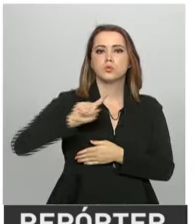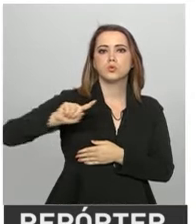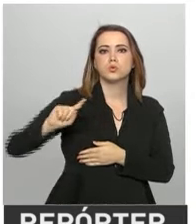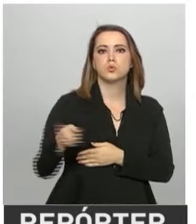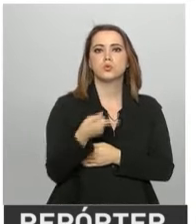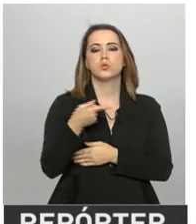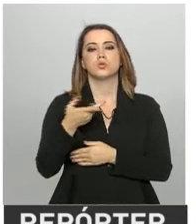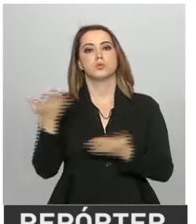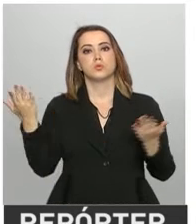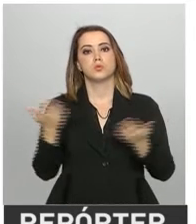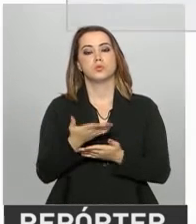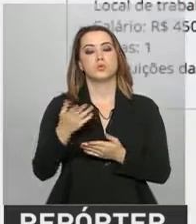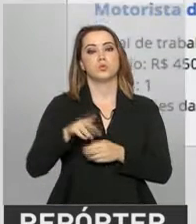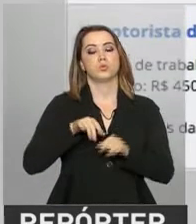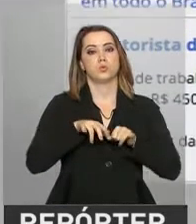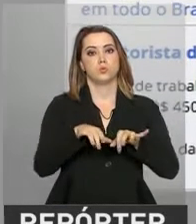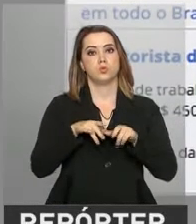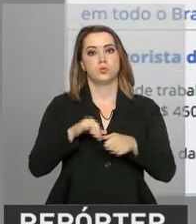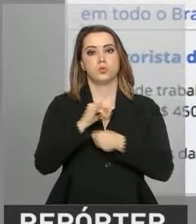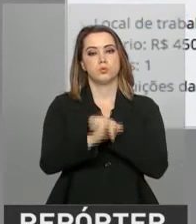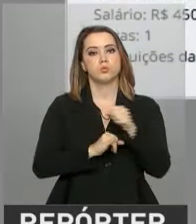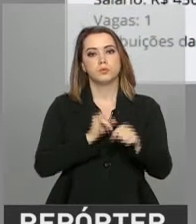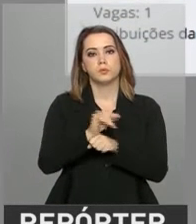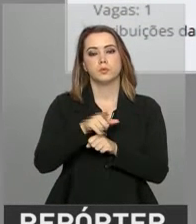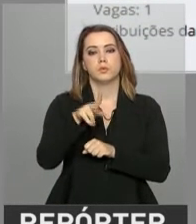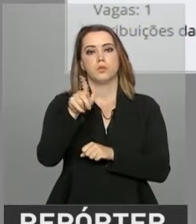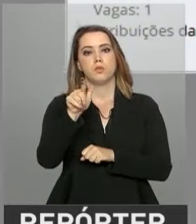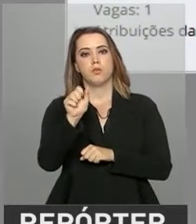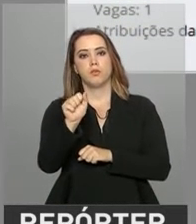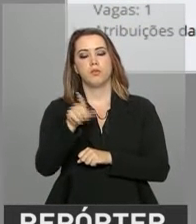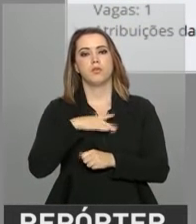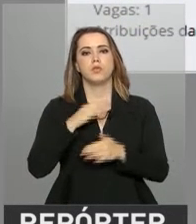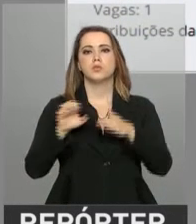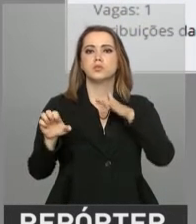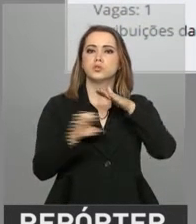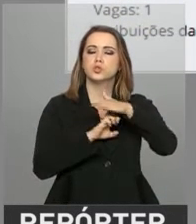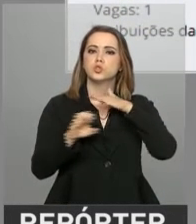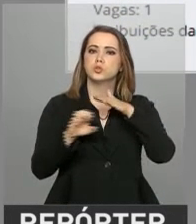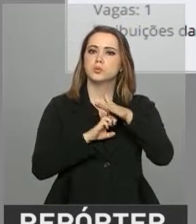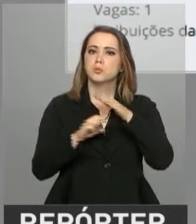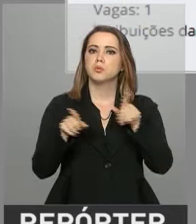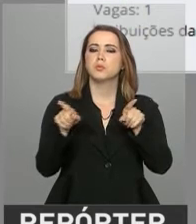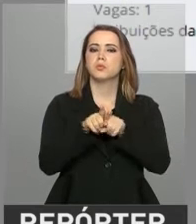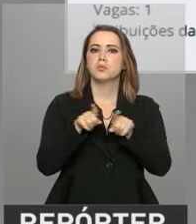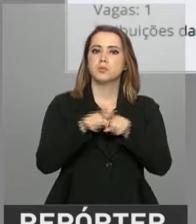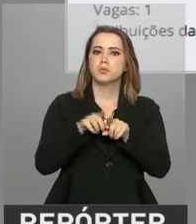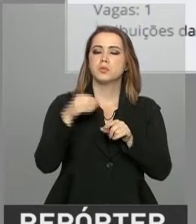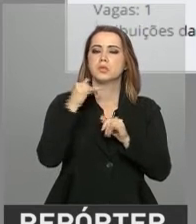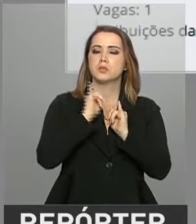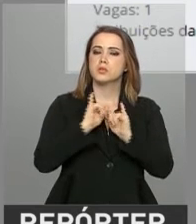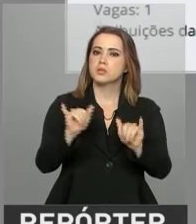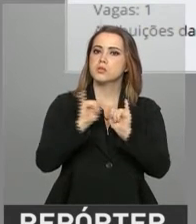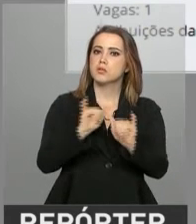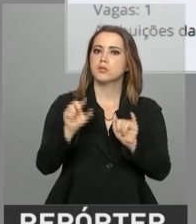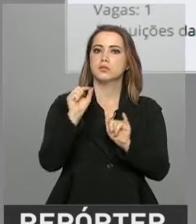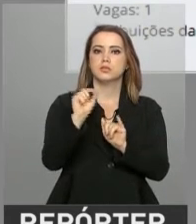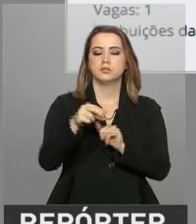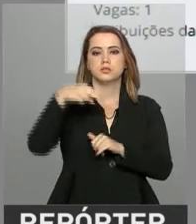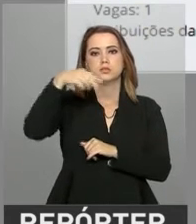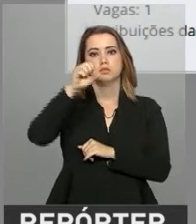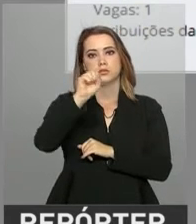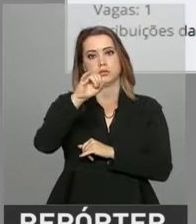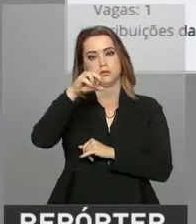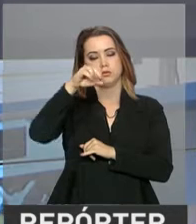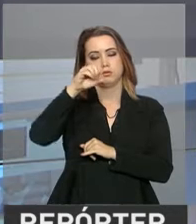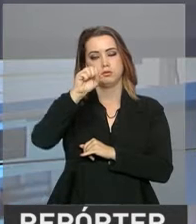abertos e informados na página da internet. As vagas são oferecidas por empresas da iniciativa privada e informadas ao Sistema Nacional de Emprego,